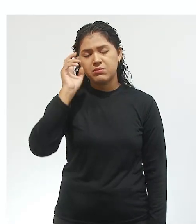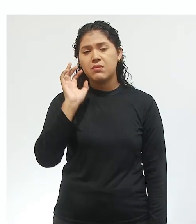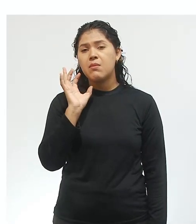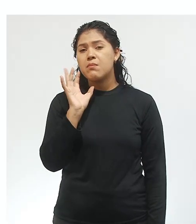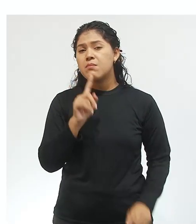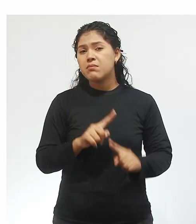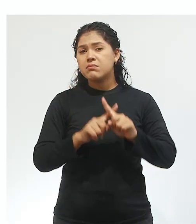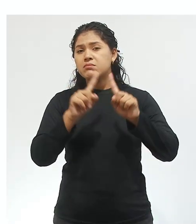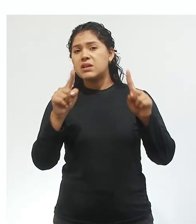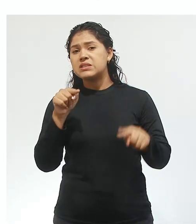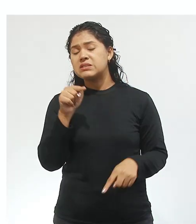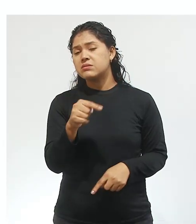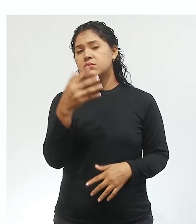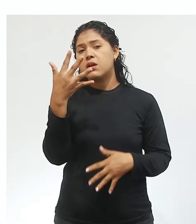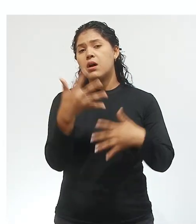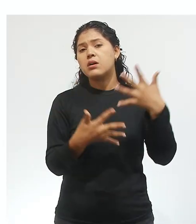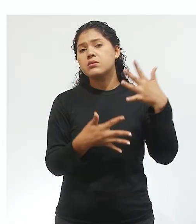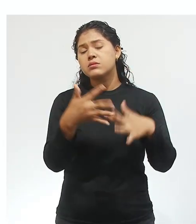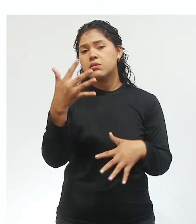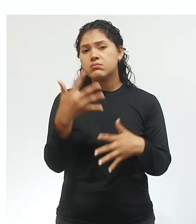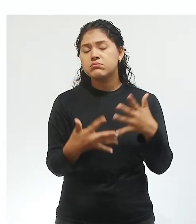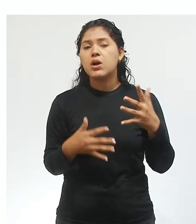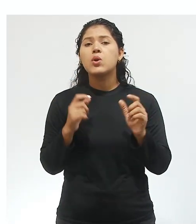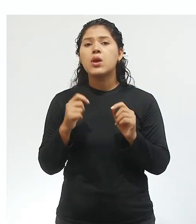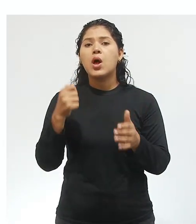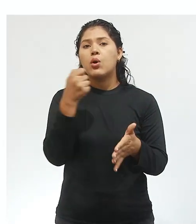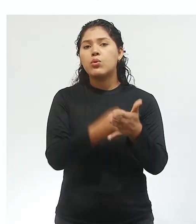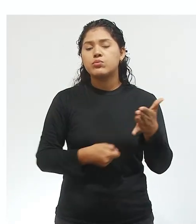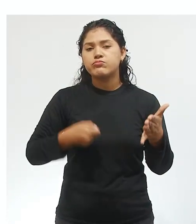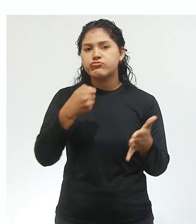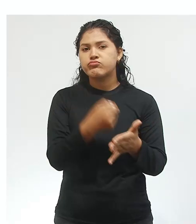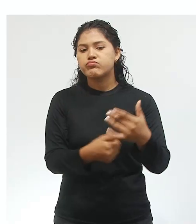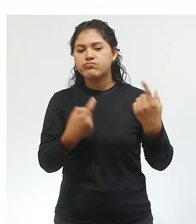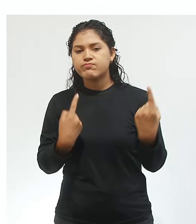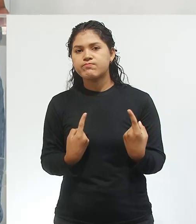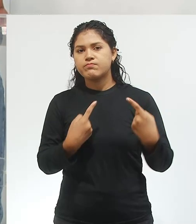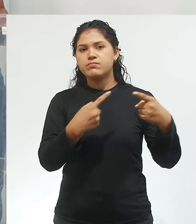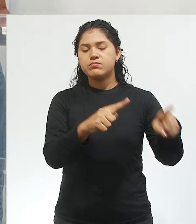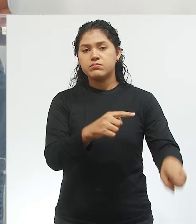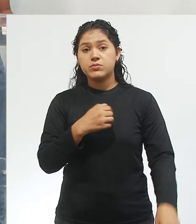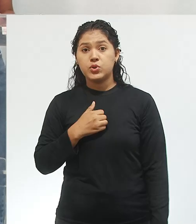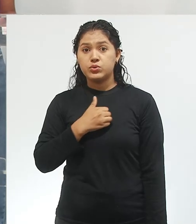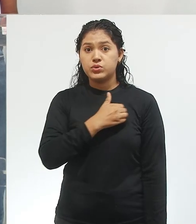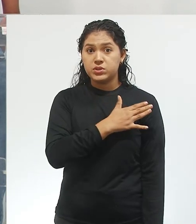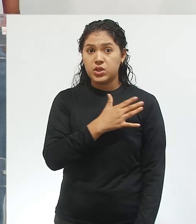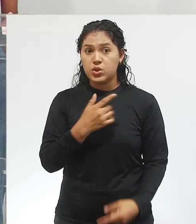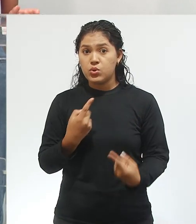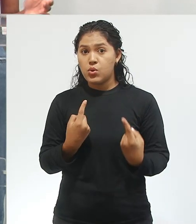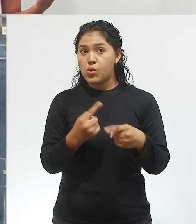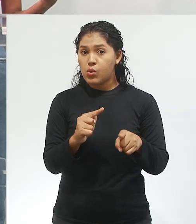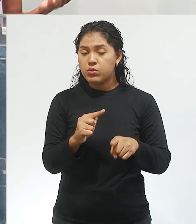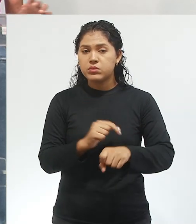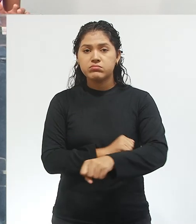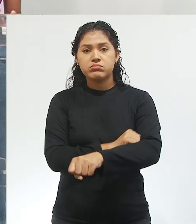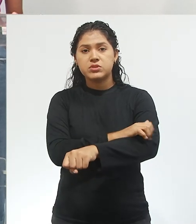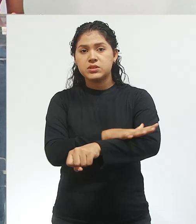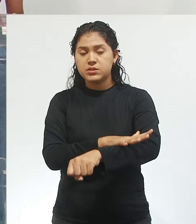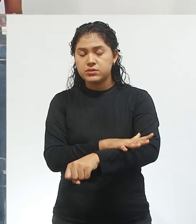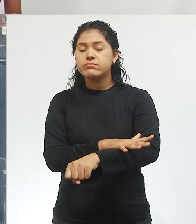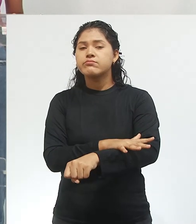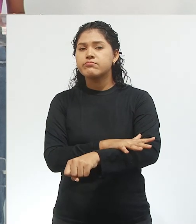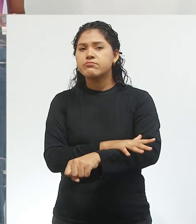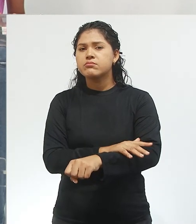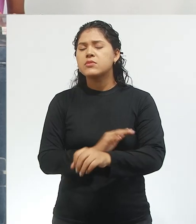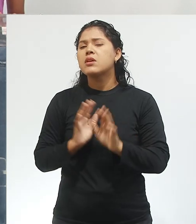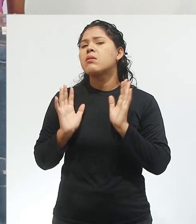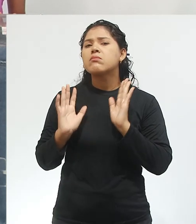racismo, discriminação e ao preconceito. Veja bem, por que essa ideia, né, ela